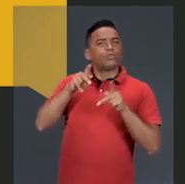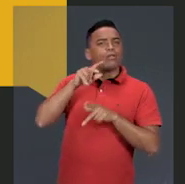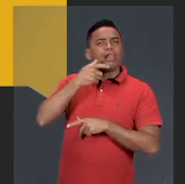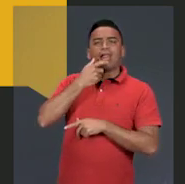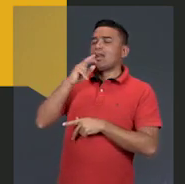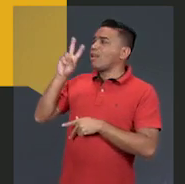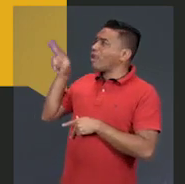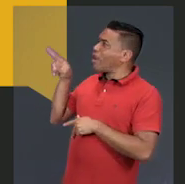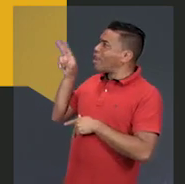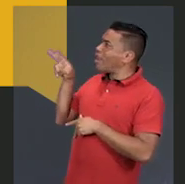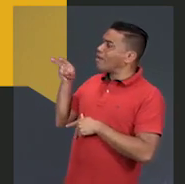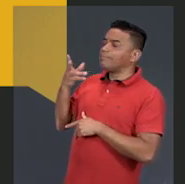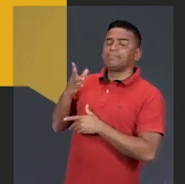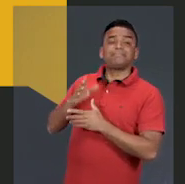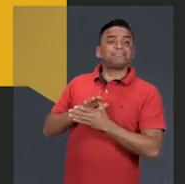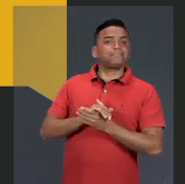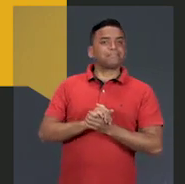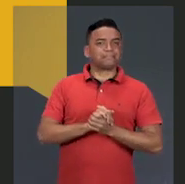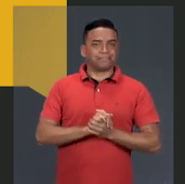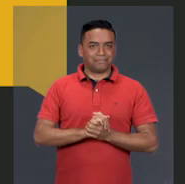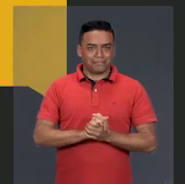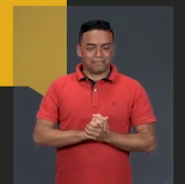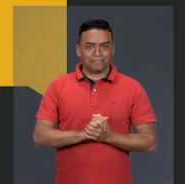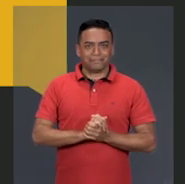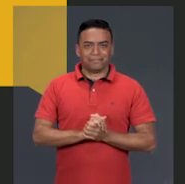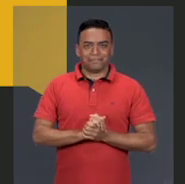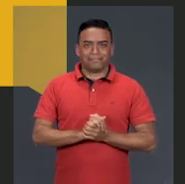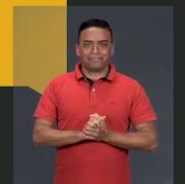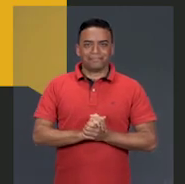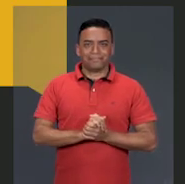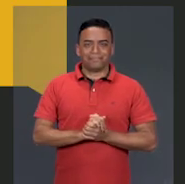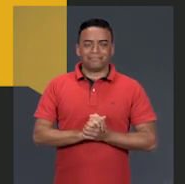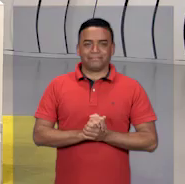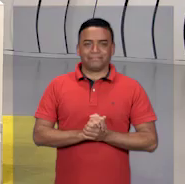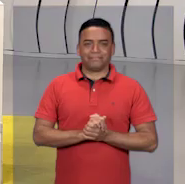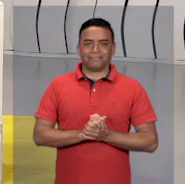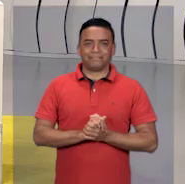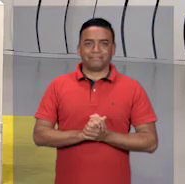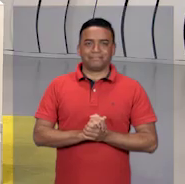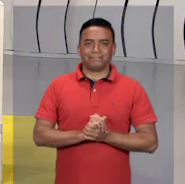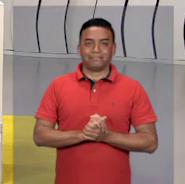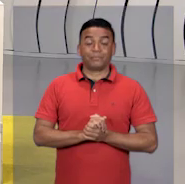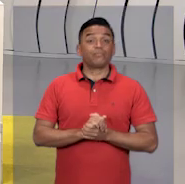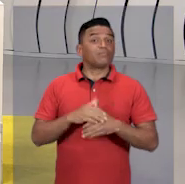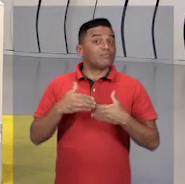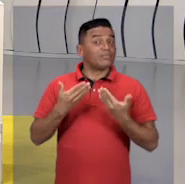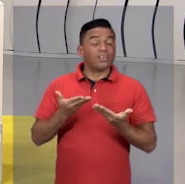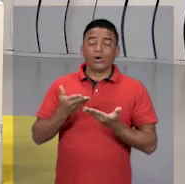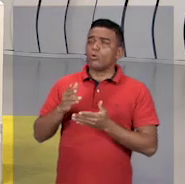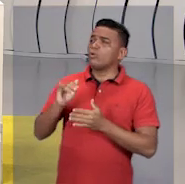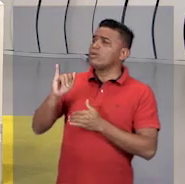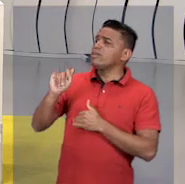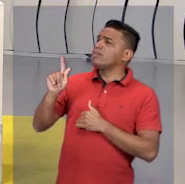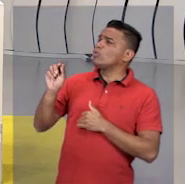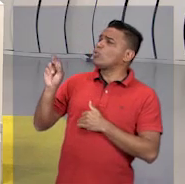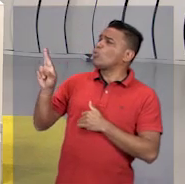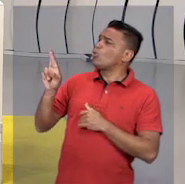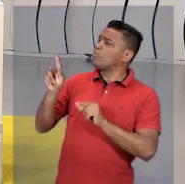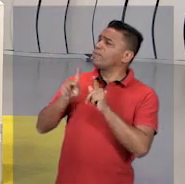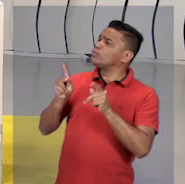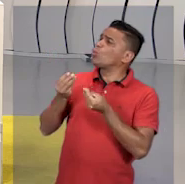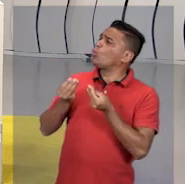elements, text boxes and miniature embedded illustration. Então, Igor, como isso vai